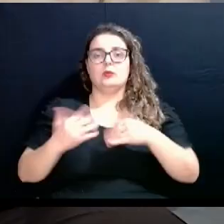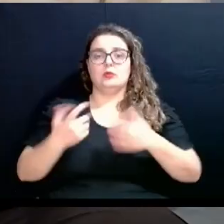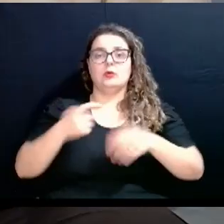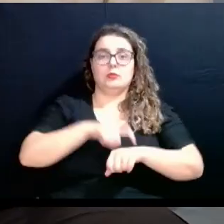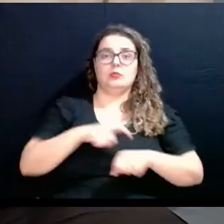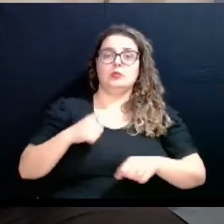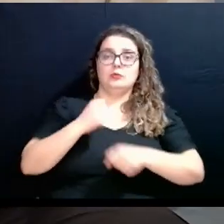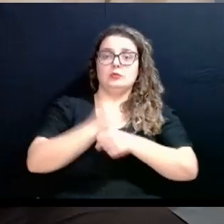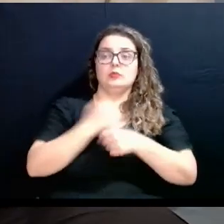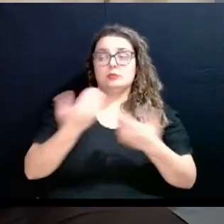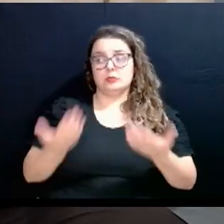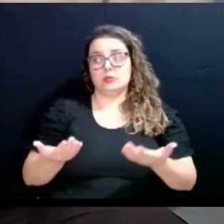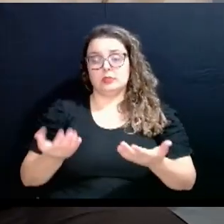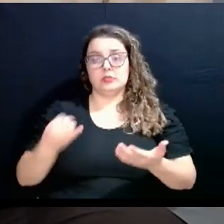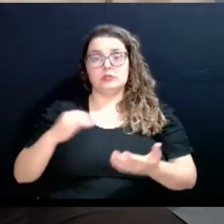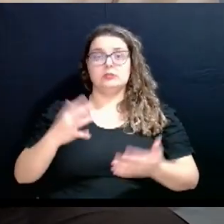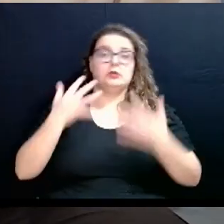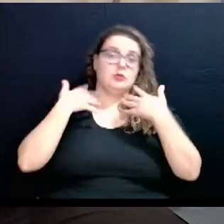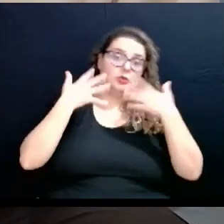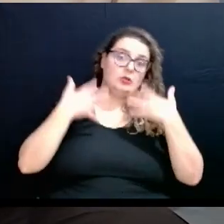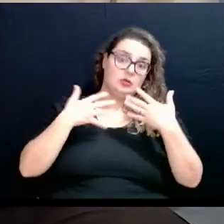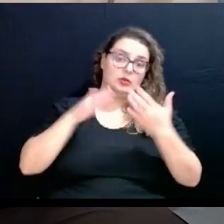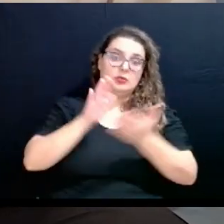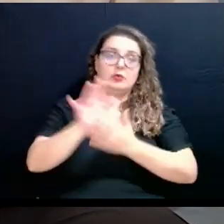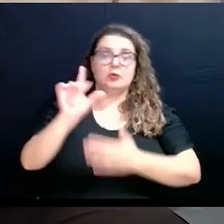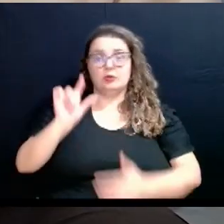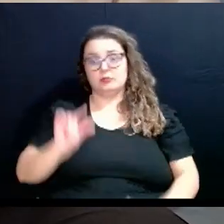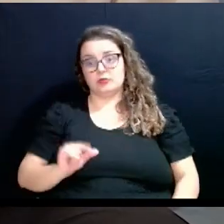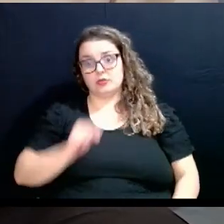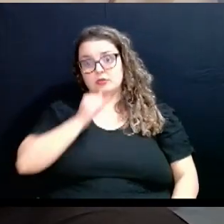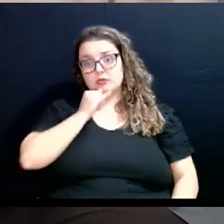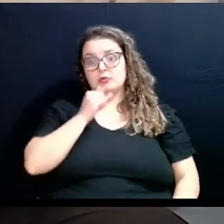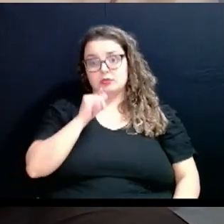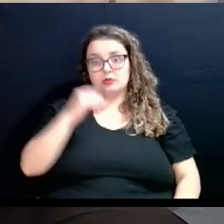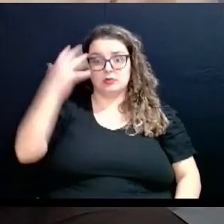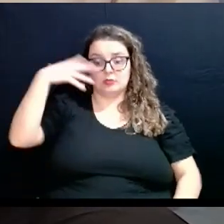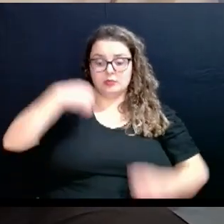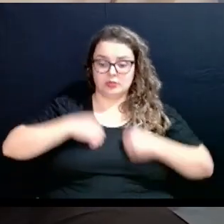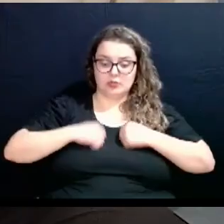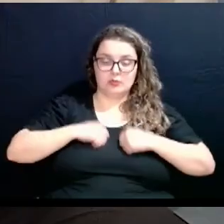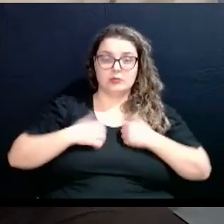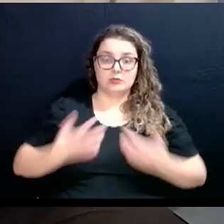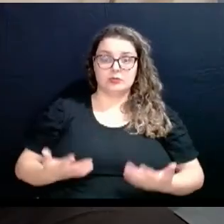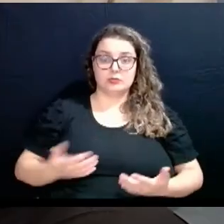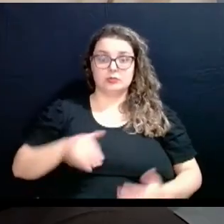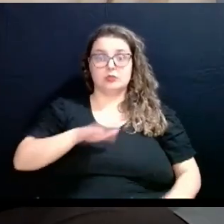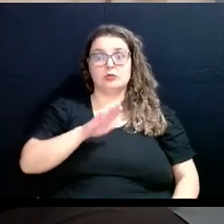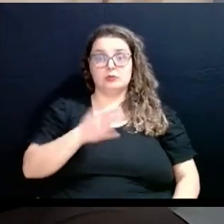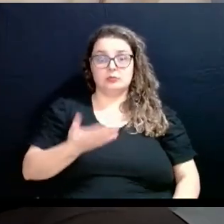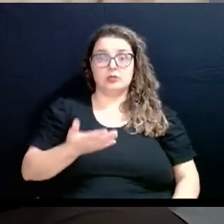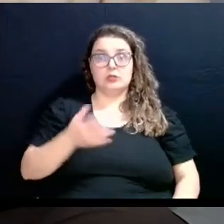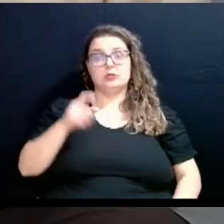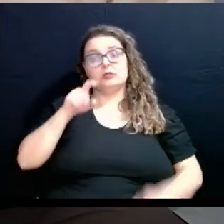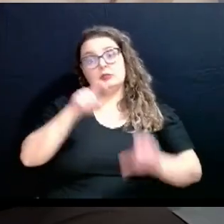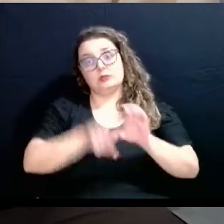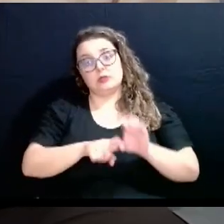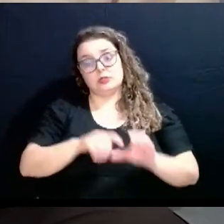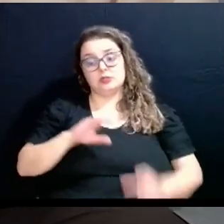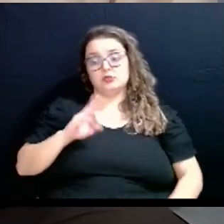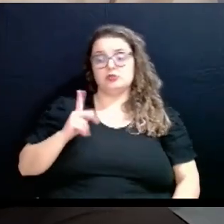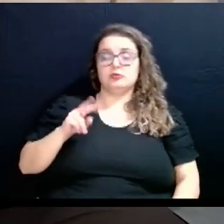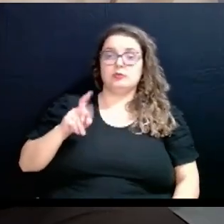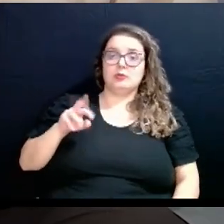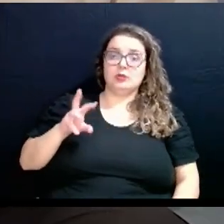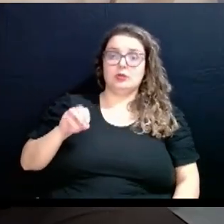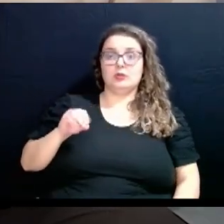época do ano que a gente está. Né? Se a gente está no verão, a gente vai gastar menos energia com o chuveiro elétrico e mais, dependendo do chuveiro